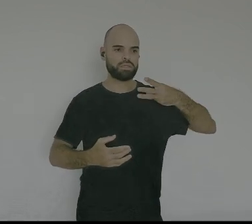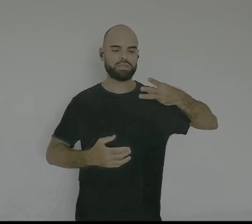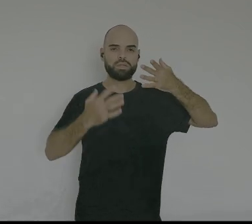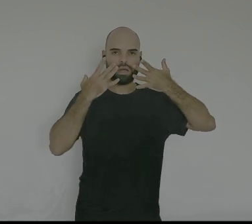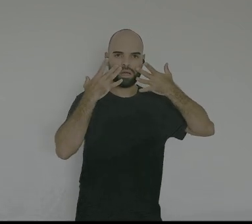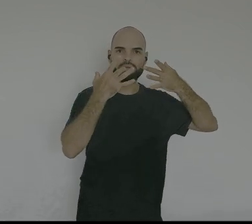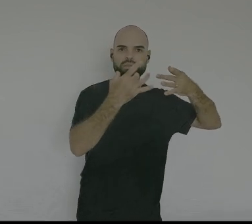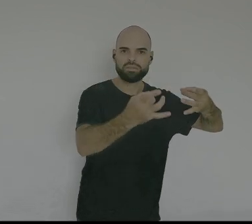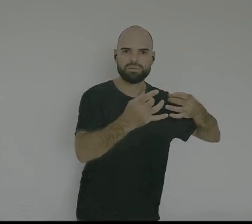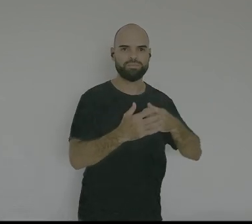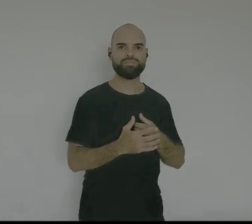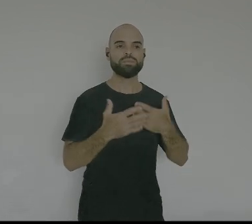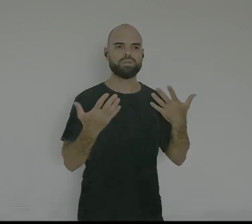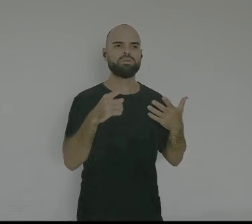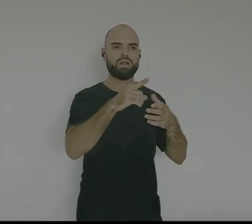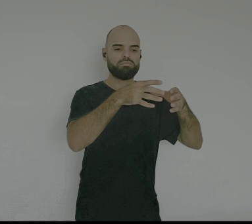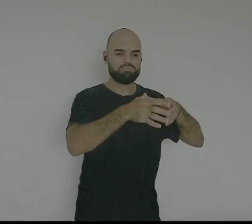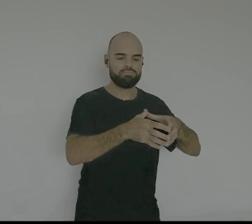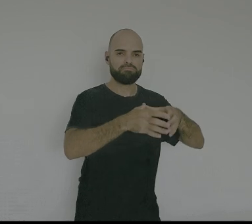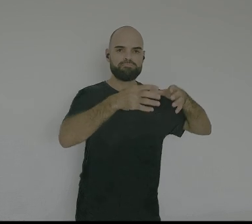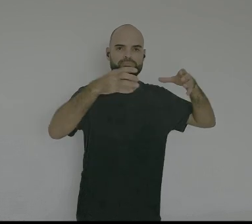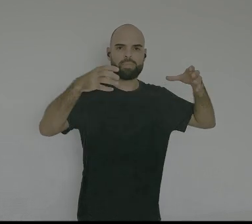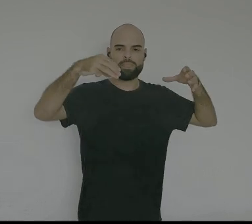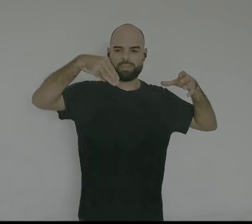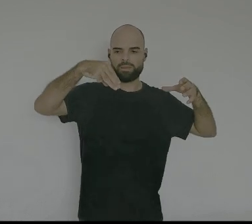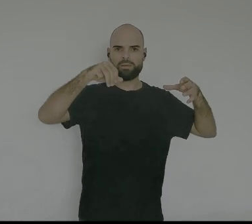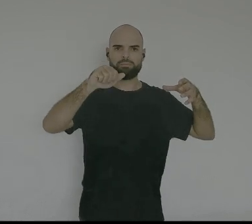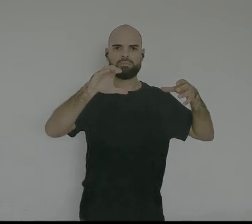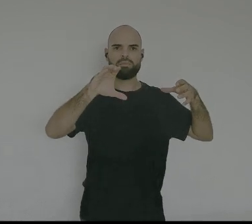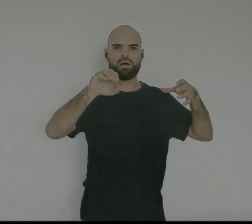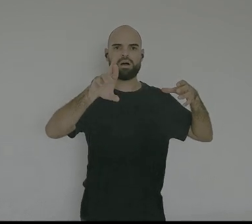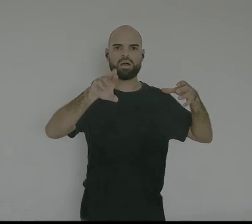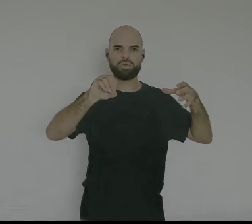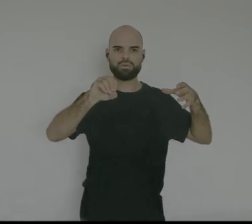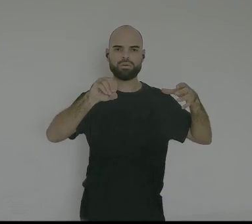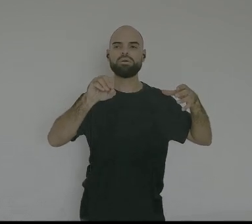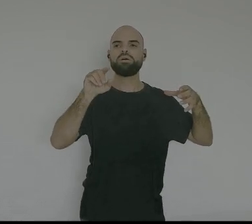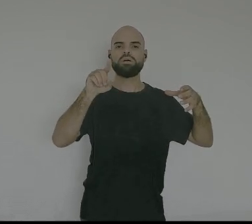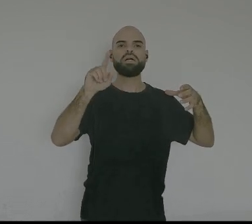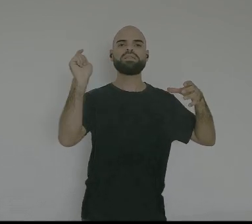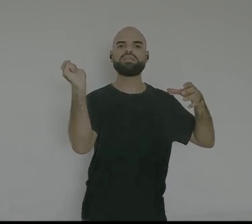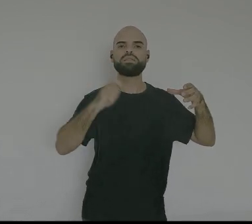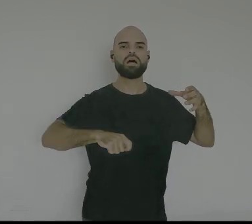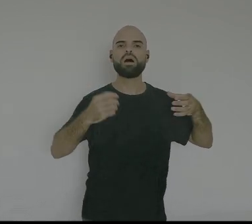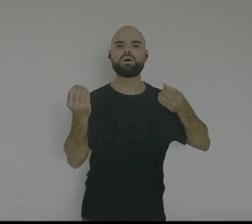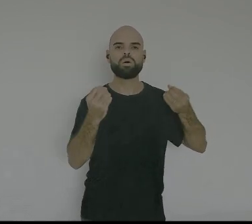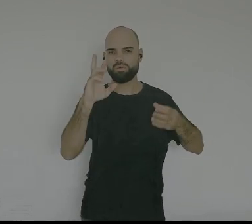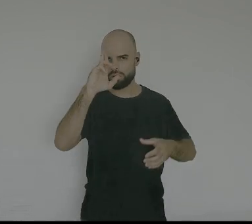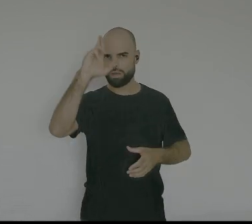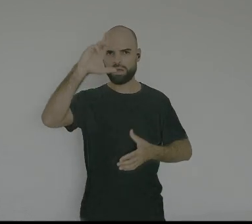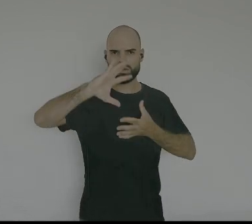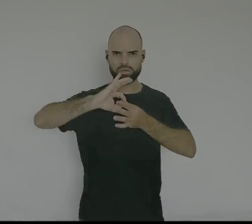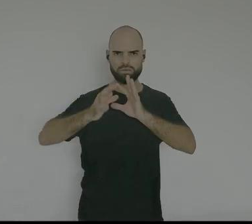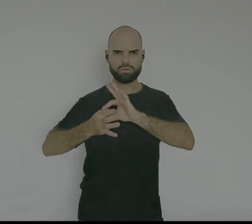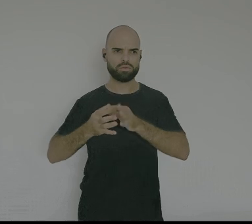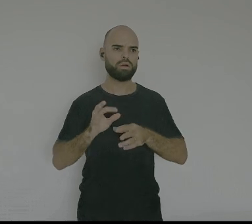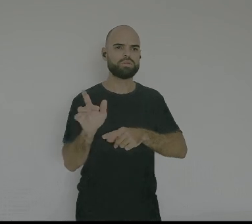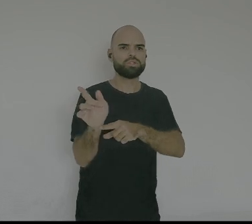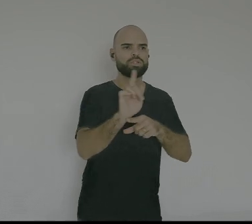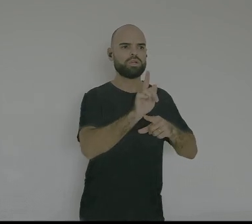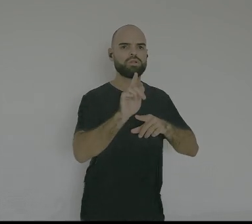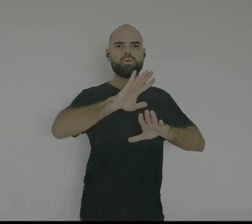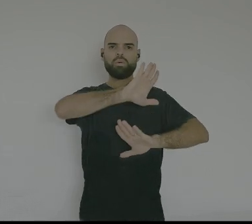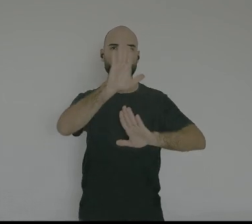de atenção terciária. Portanto, a macro-região é o único território que permite a